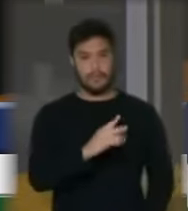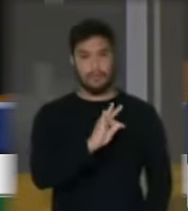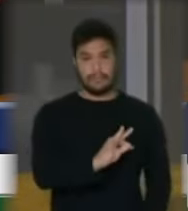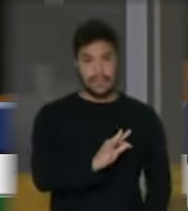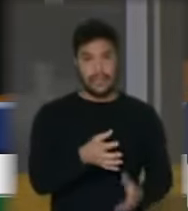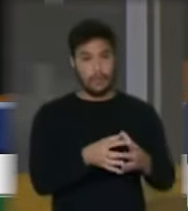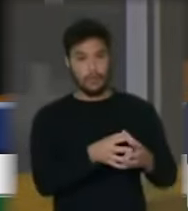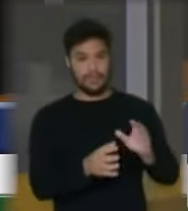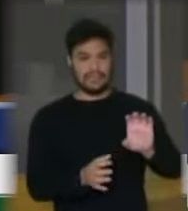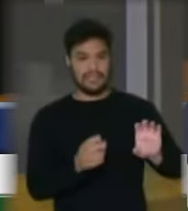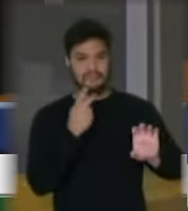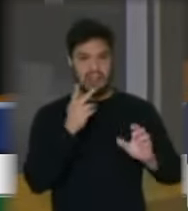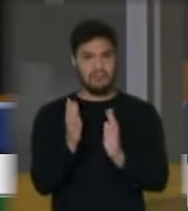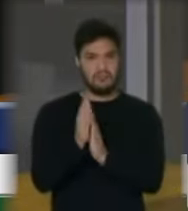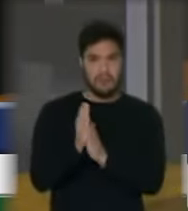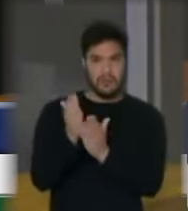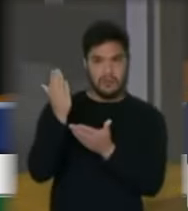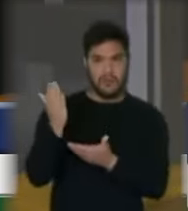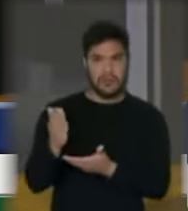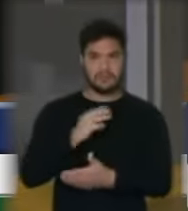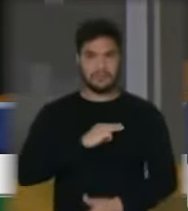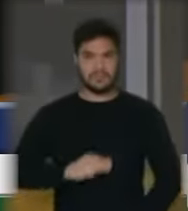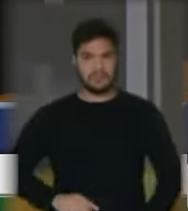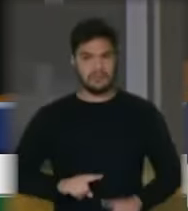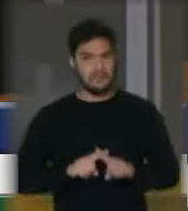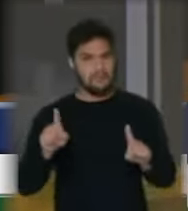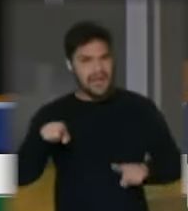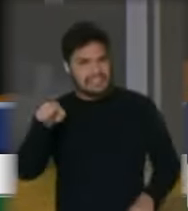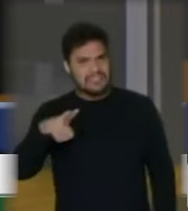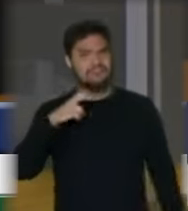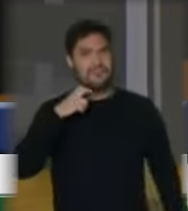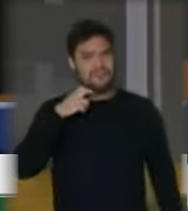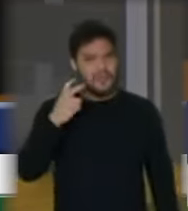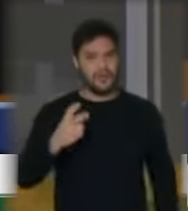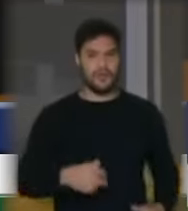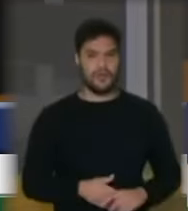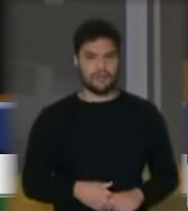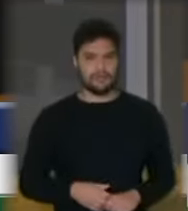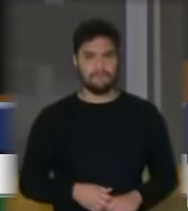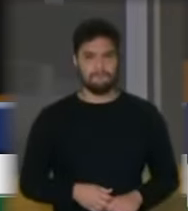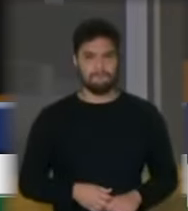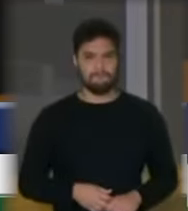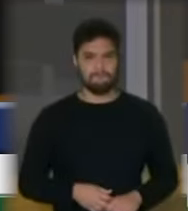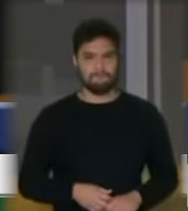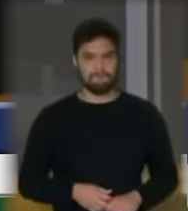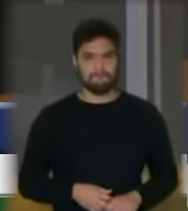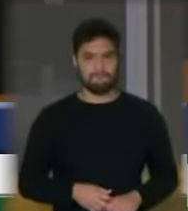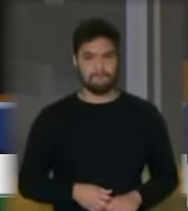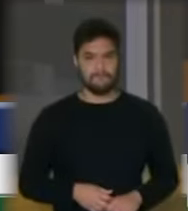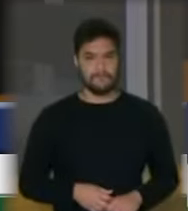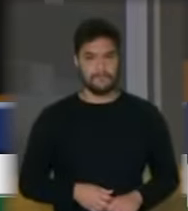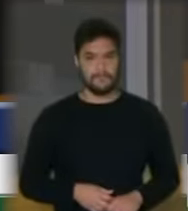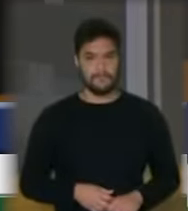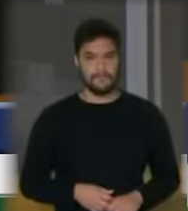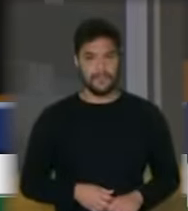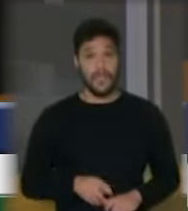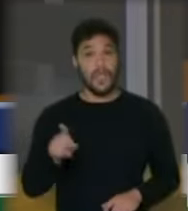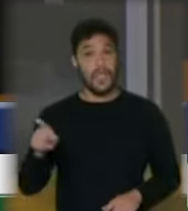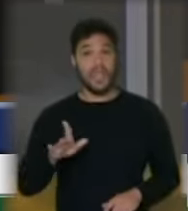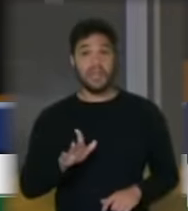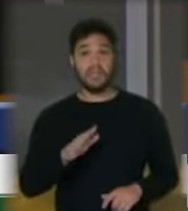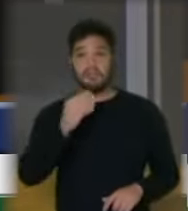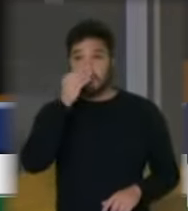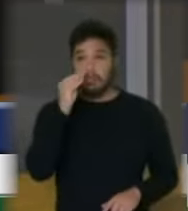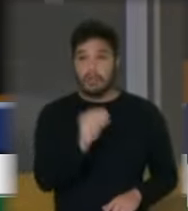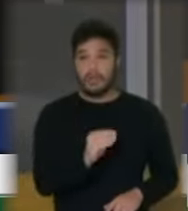parabenizando a atuação do ministro. Uma atuação vergonhosa, uma atuação que demonstra que não respeita a liturgia do